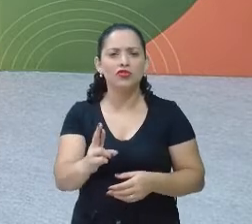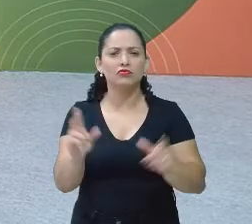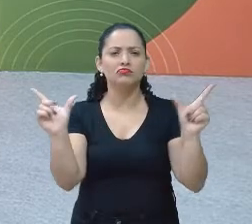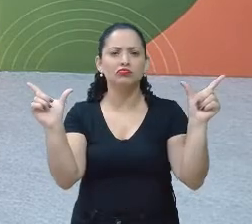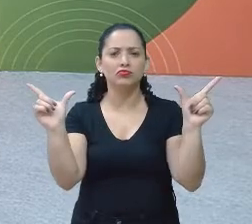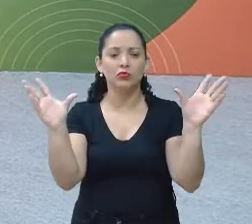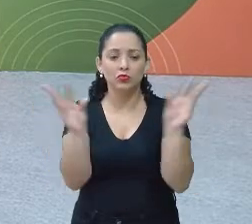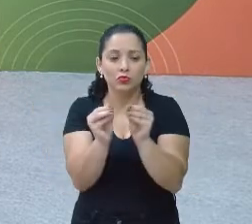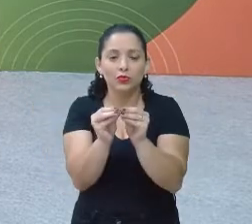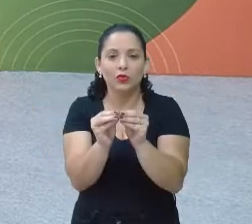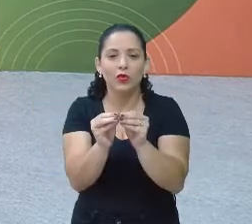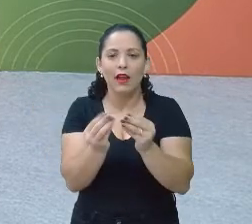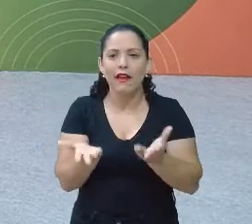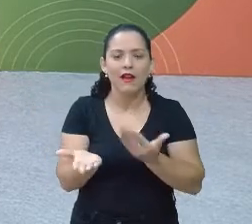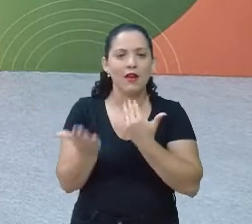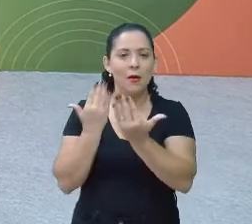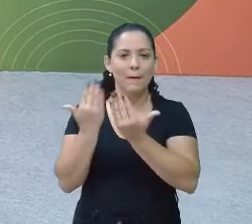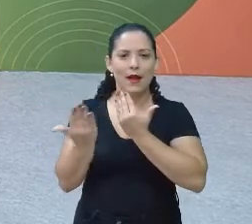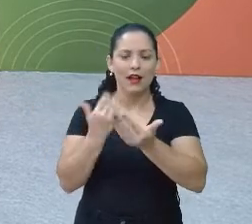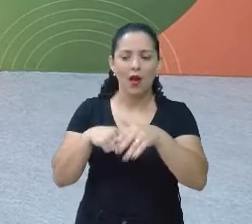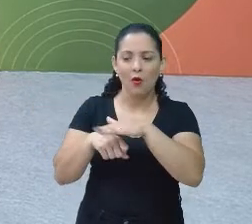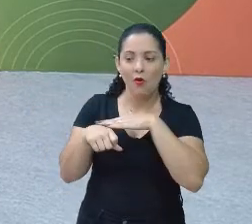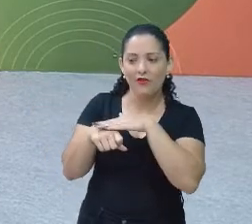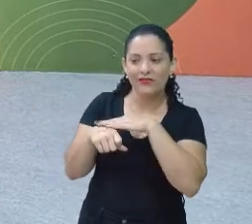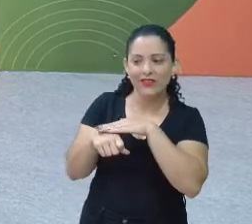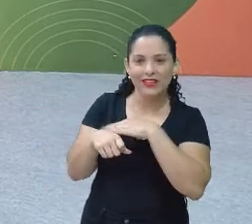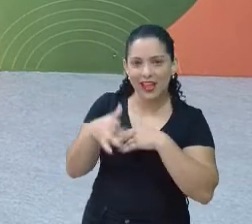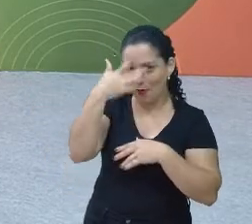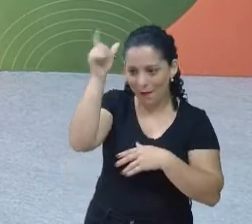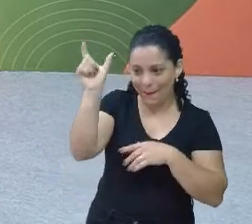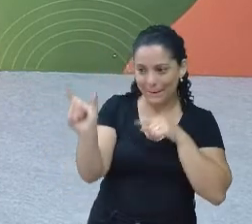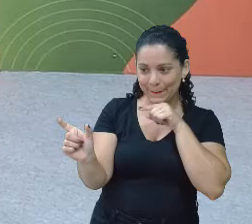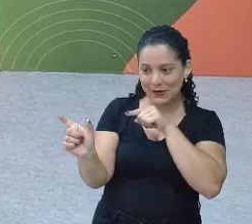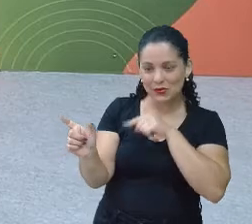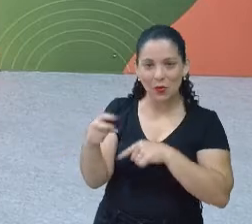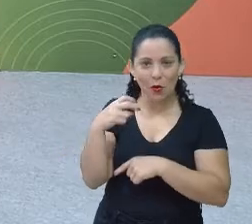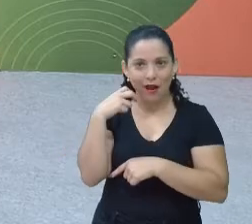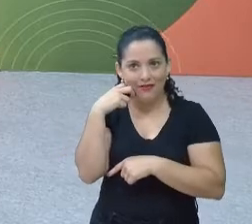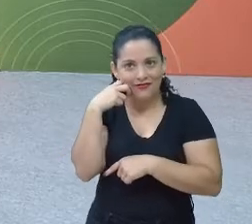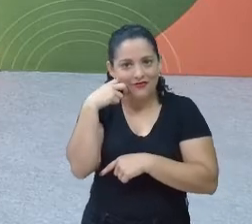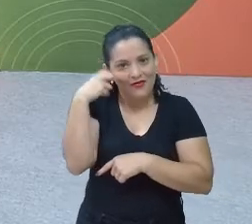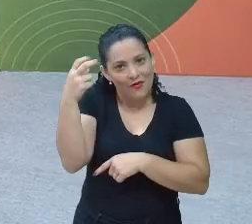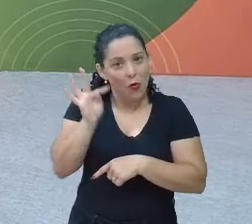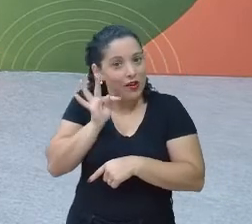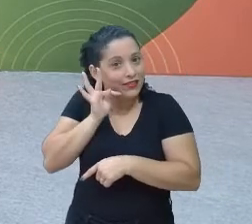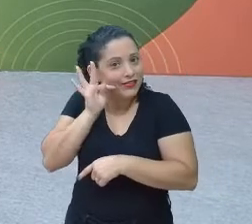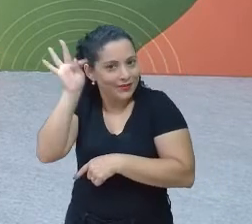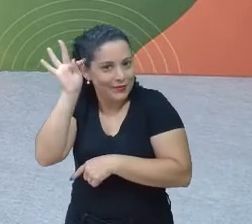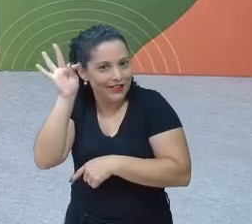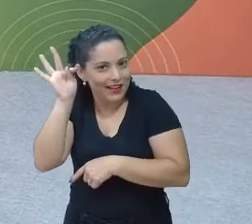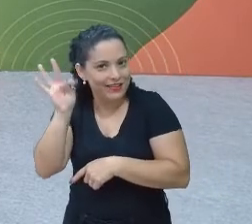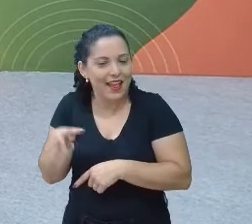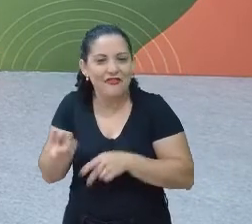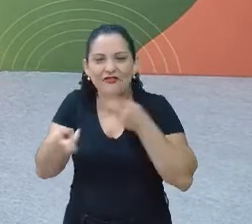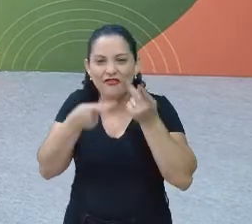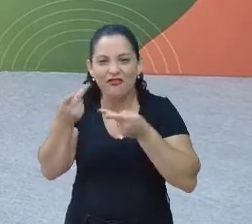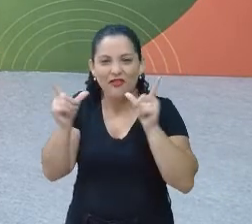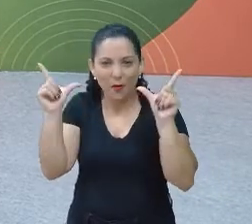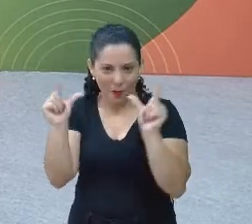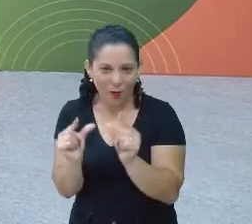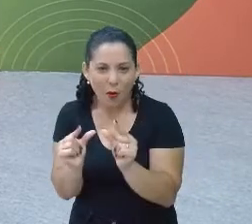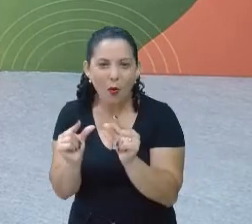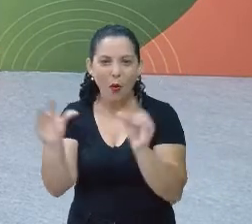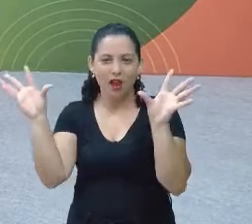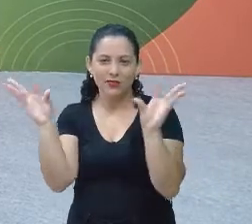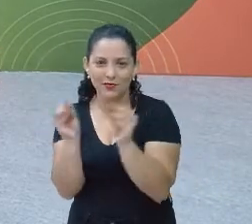alguém monossilábico, ou com alguém tímido, ou com alguém que não queira falar mesmo, tá bom? Então perceba, as respostas curtas, temos